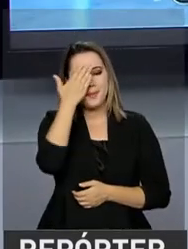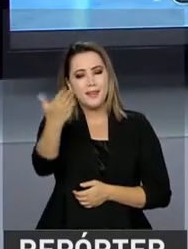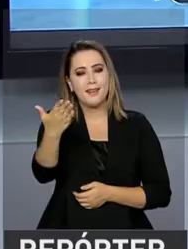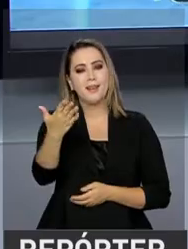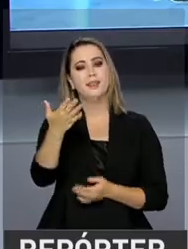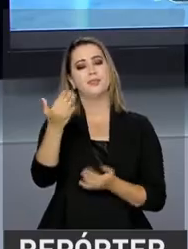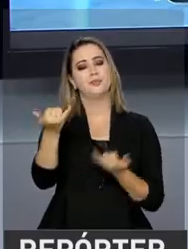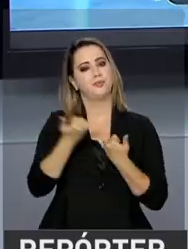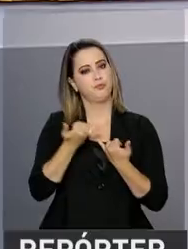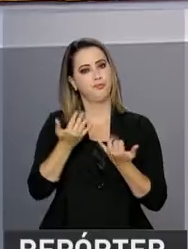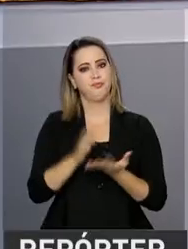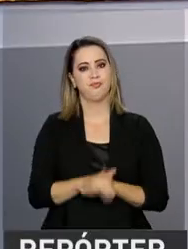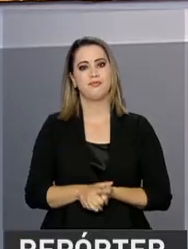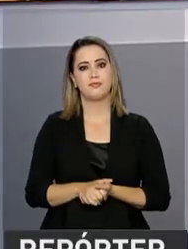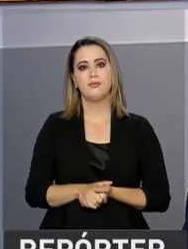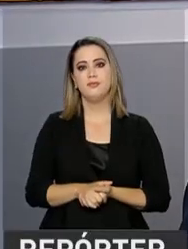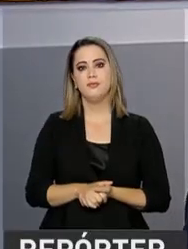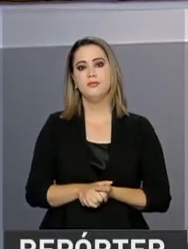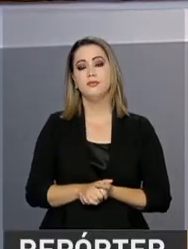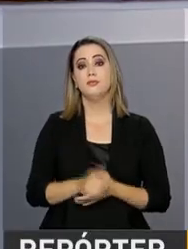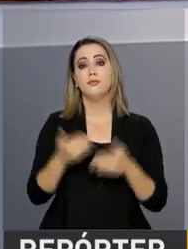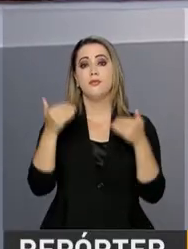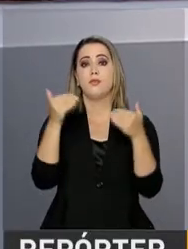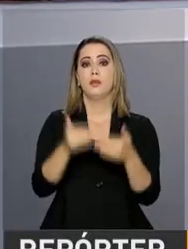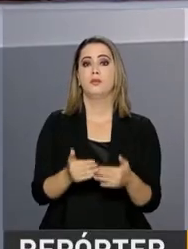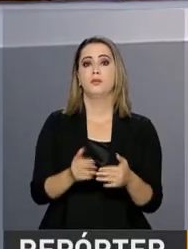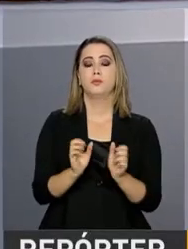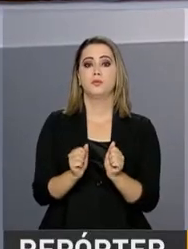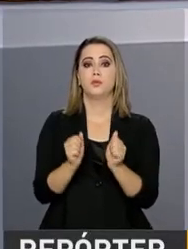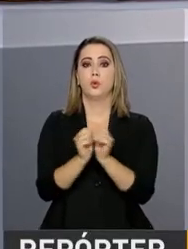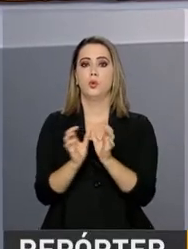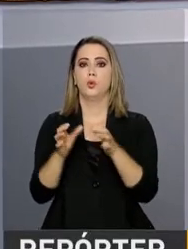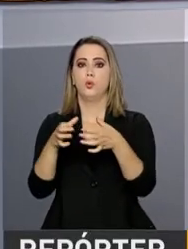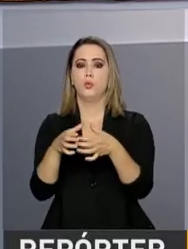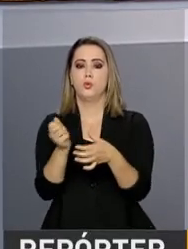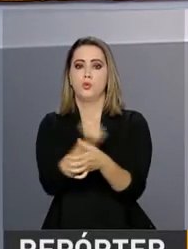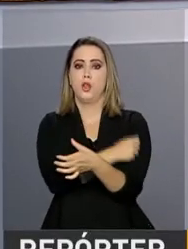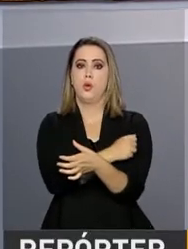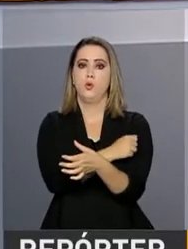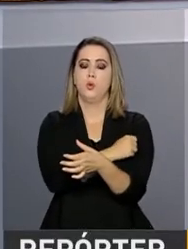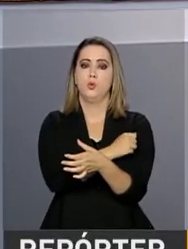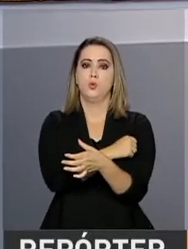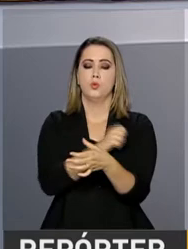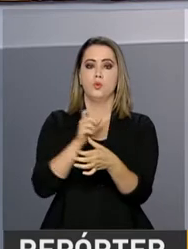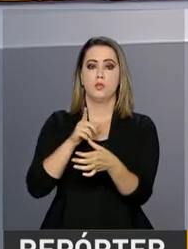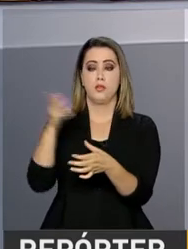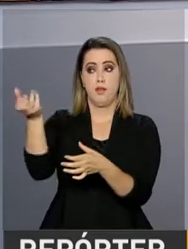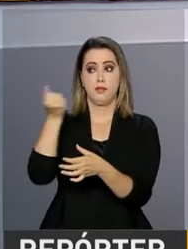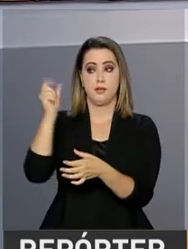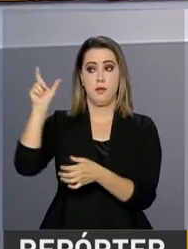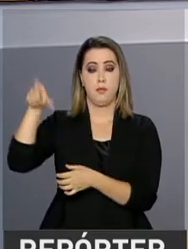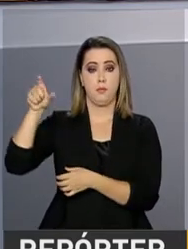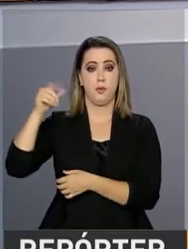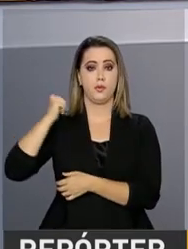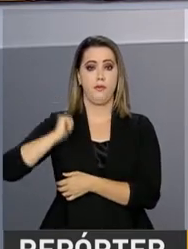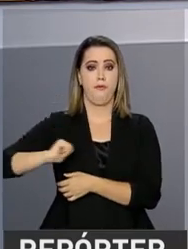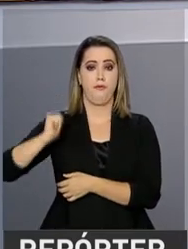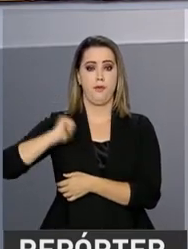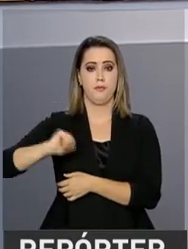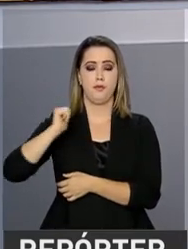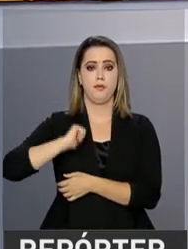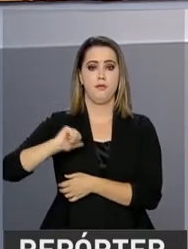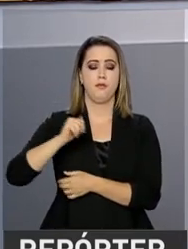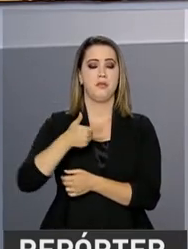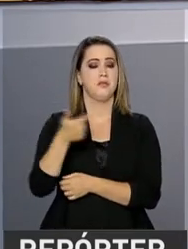pelas informações a presença em sala de aula dos alunos do programa bolsa família registrou o segundo melhor resultado da